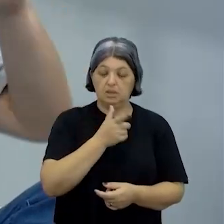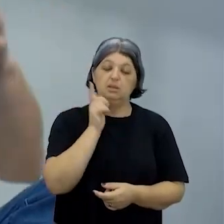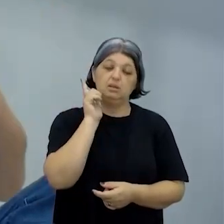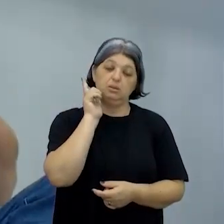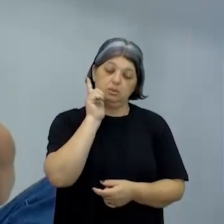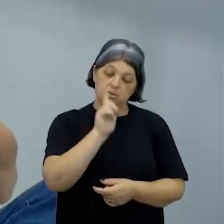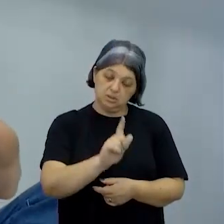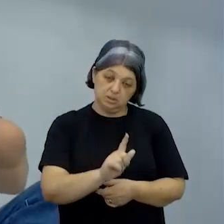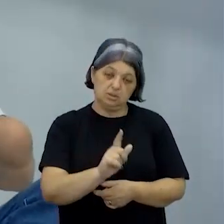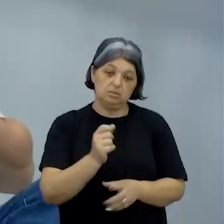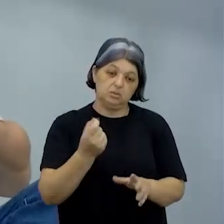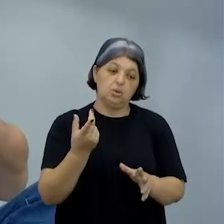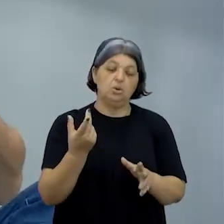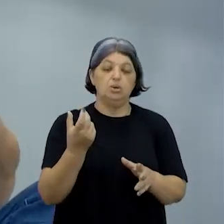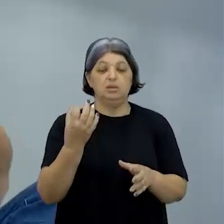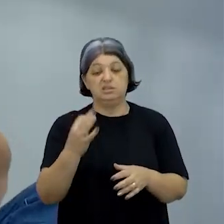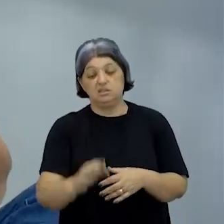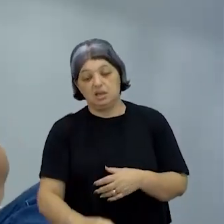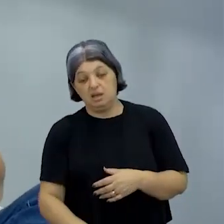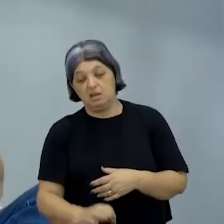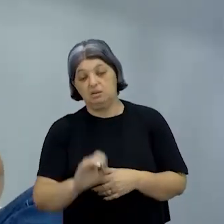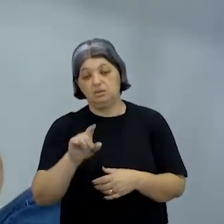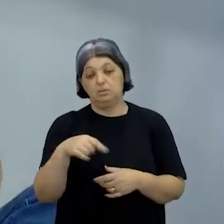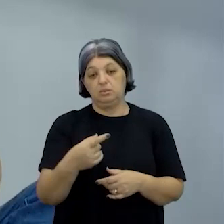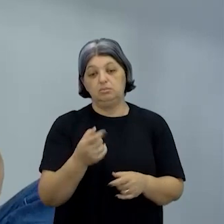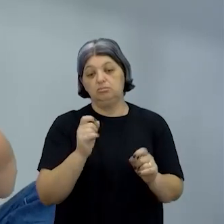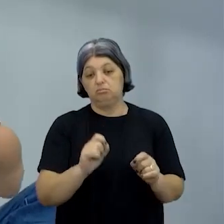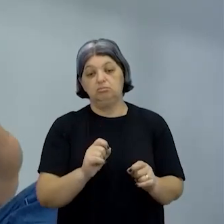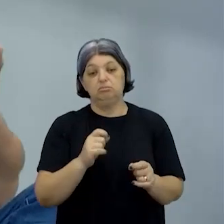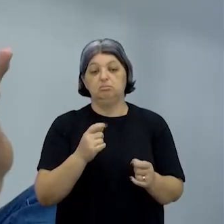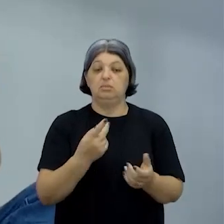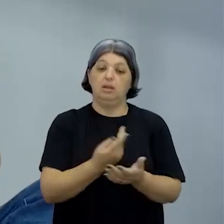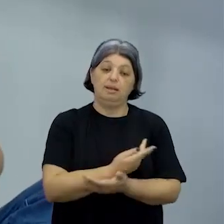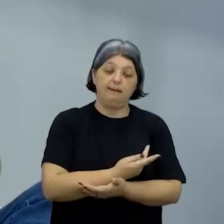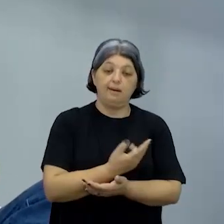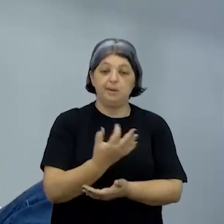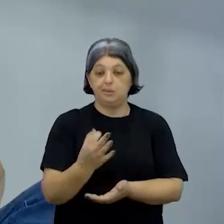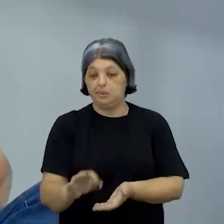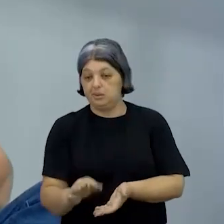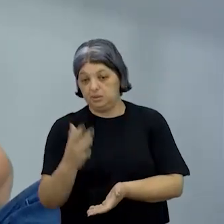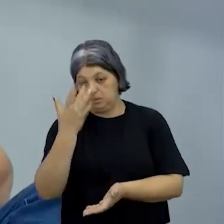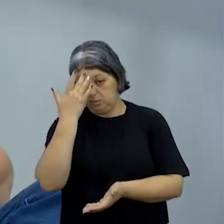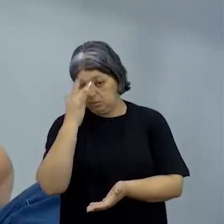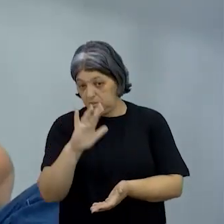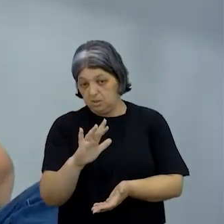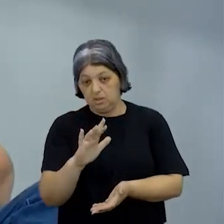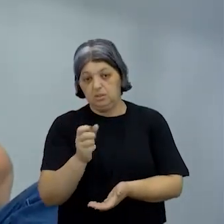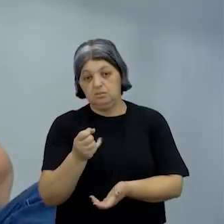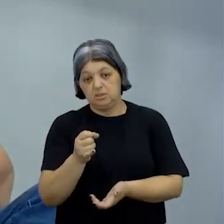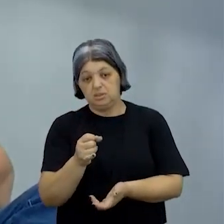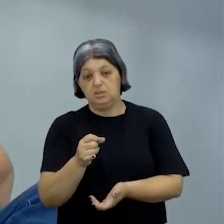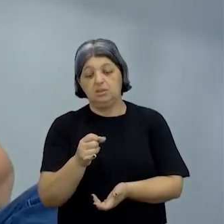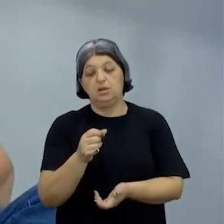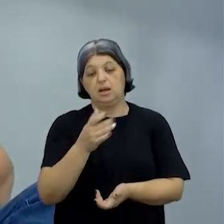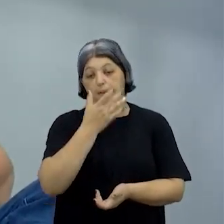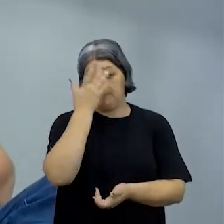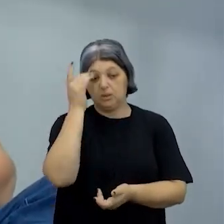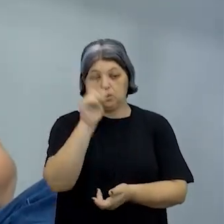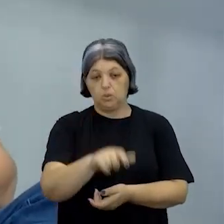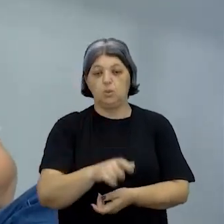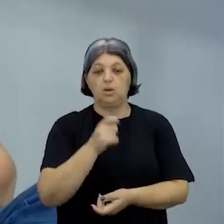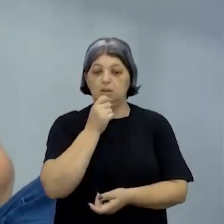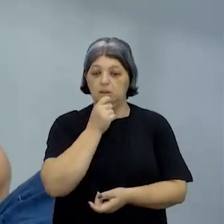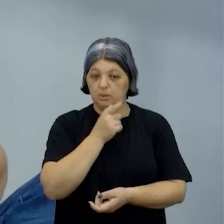depois discutir se ela é politicamente correta, qual foi o erro do Chris Rock ao fazer. Não sei se o Chris Rock sabia que ela tinha ou não a doença, se ele sabia